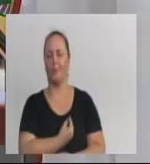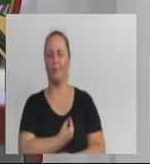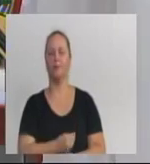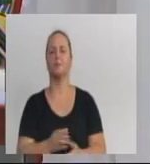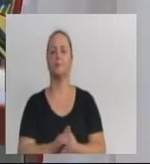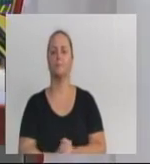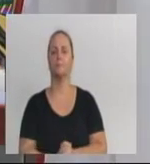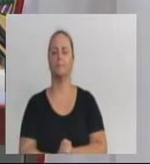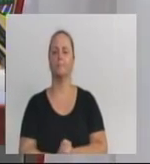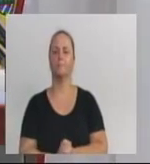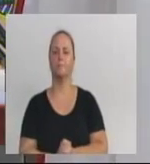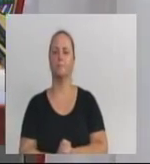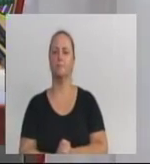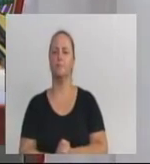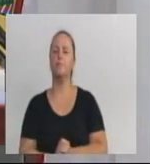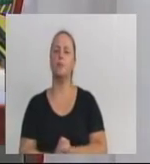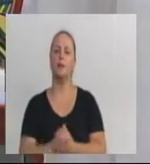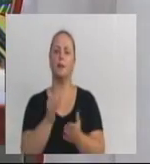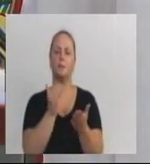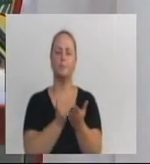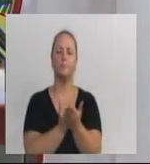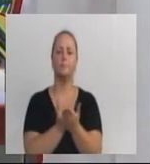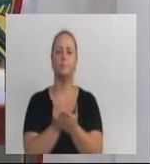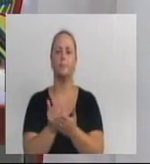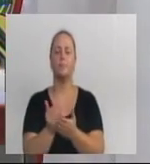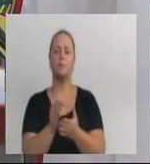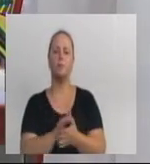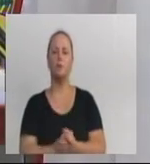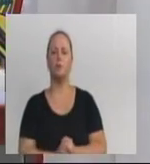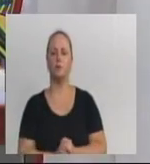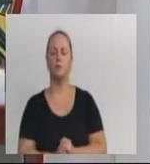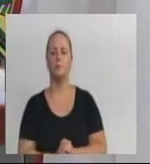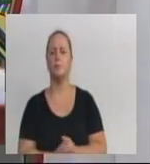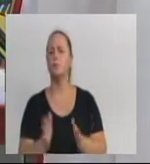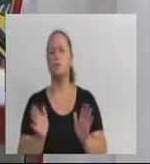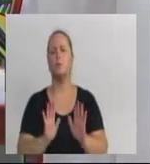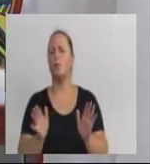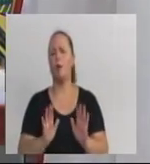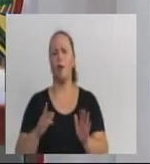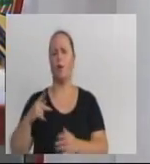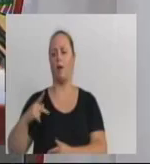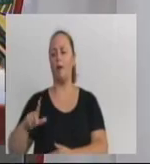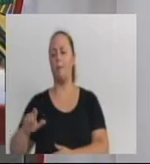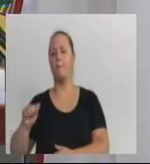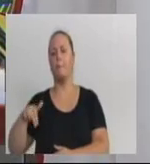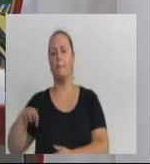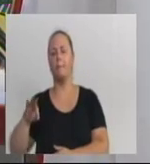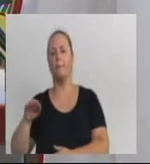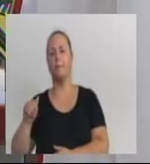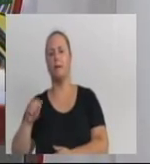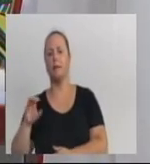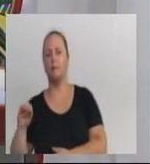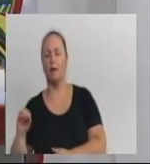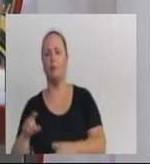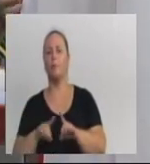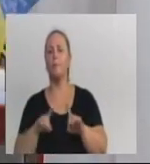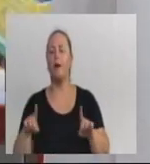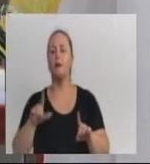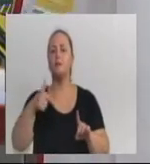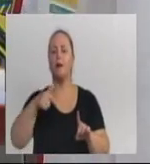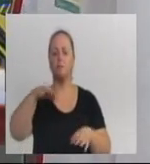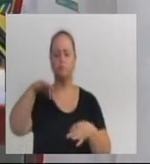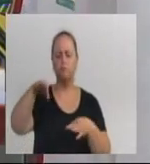começar apresentando aqui, não é o do plantão, mas um folheto que trata da questão